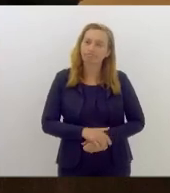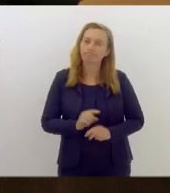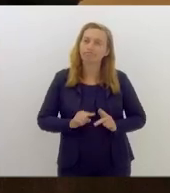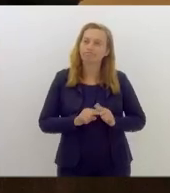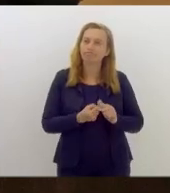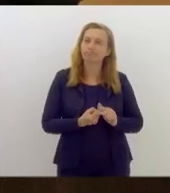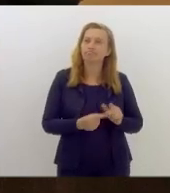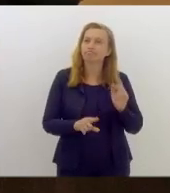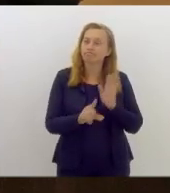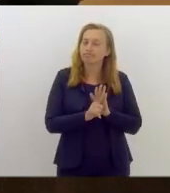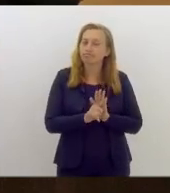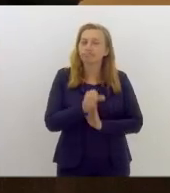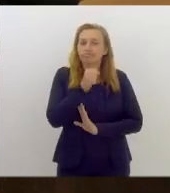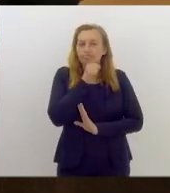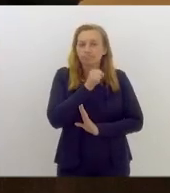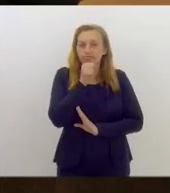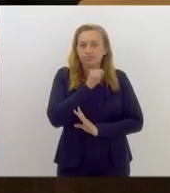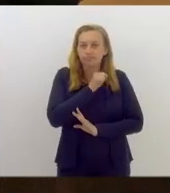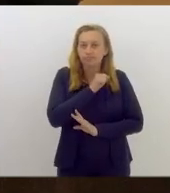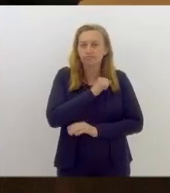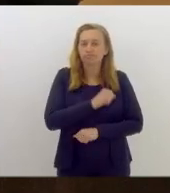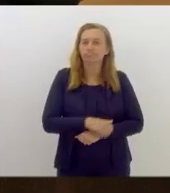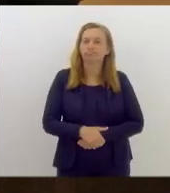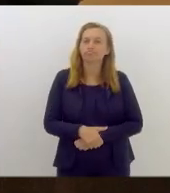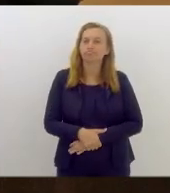alterando até uma lei muito antiga,